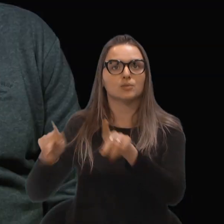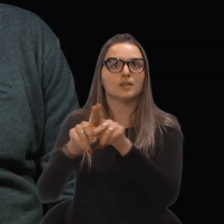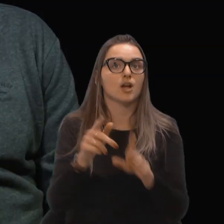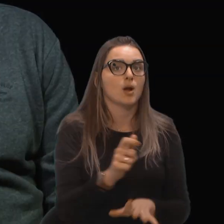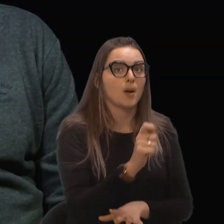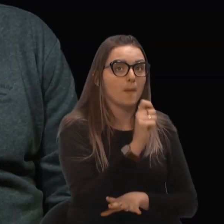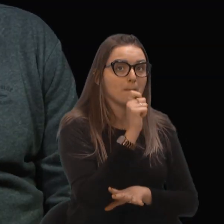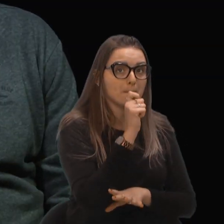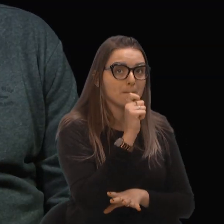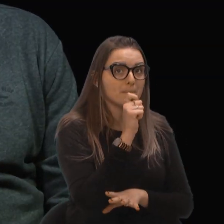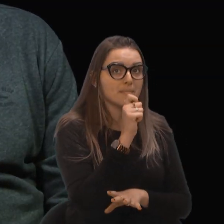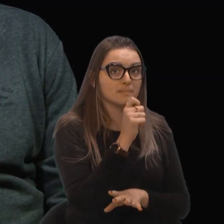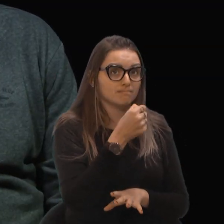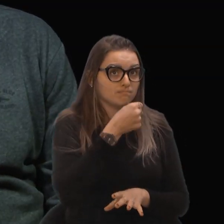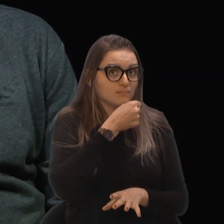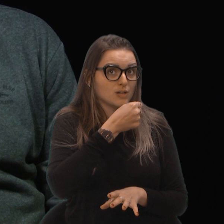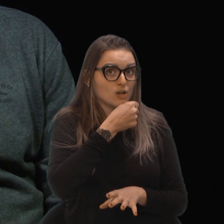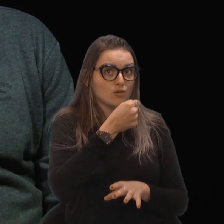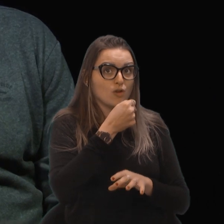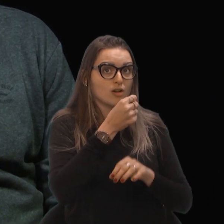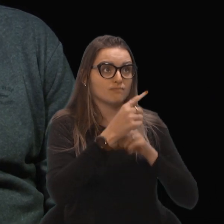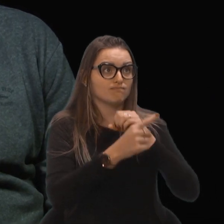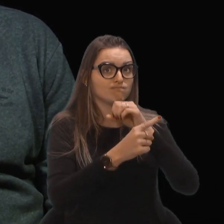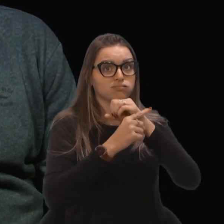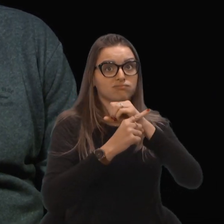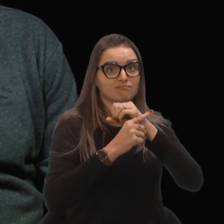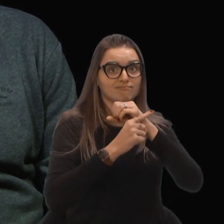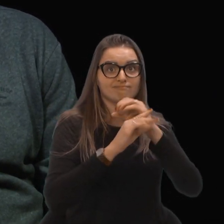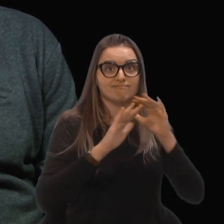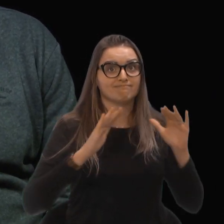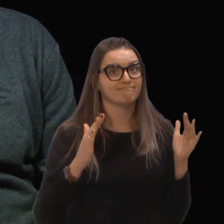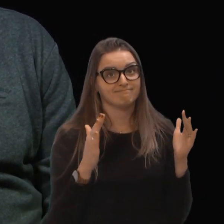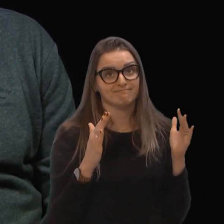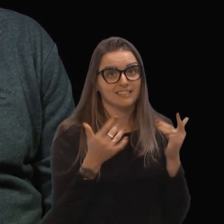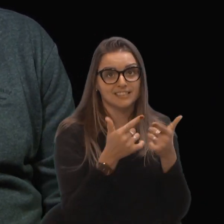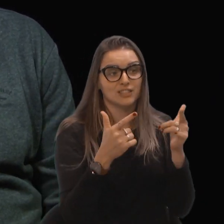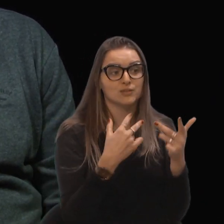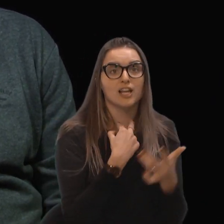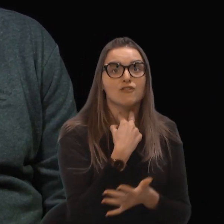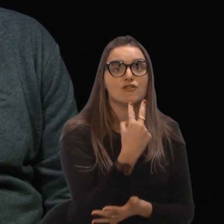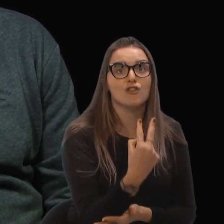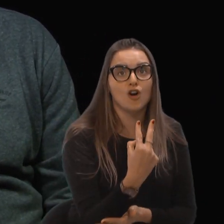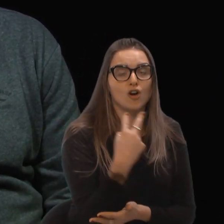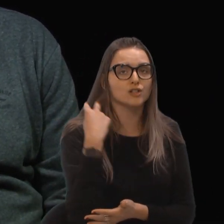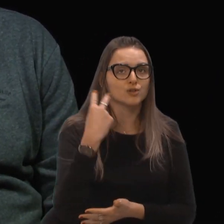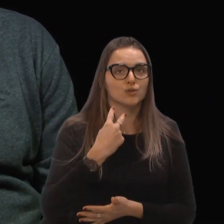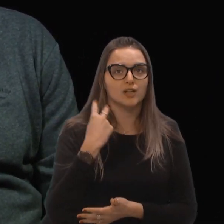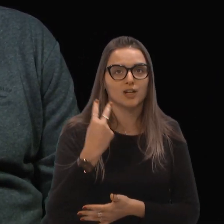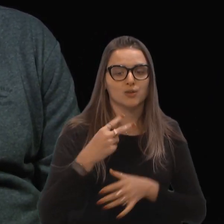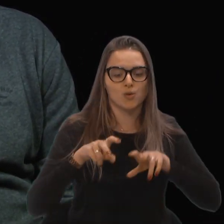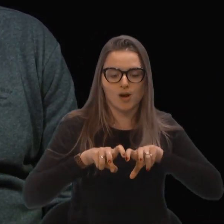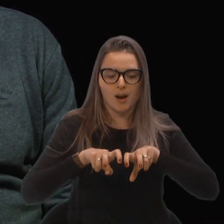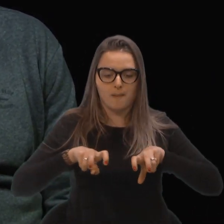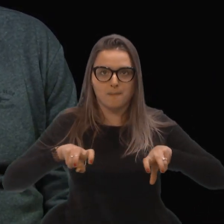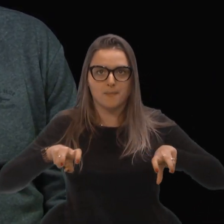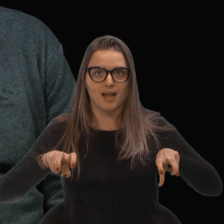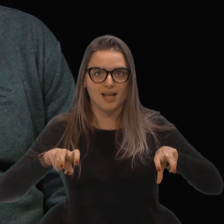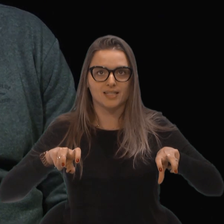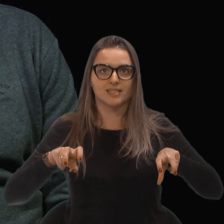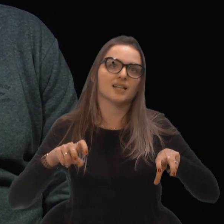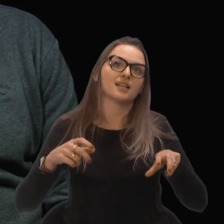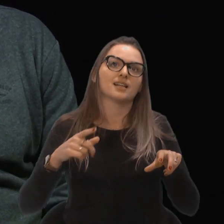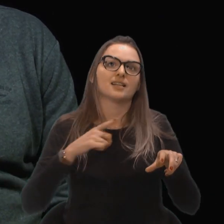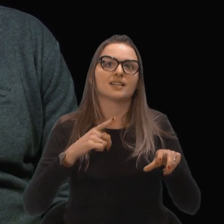participação. Os microfones já não ecoam mais a voz dos vereadores, a